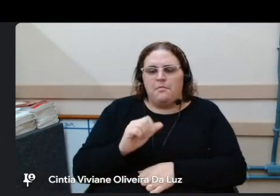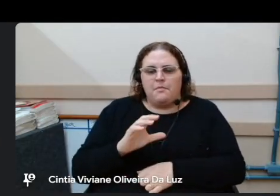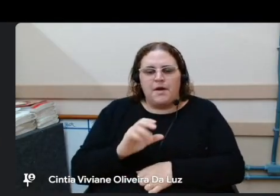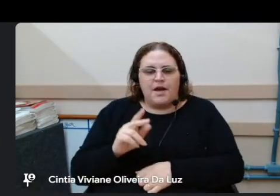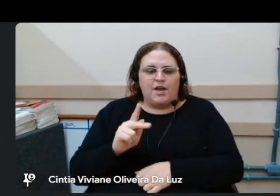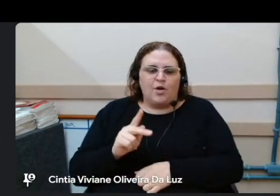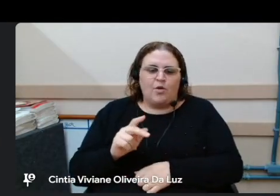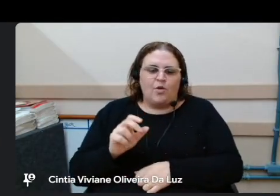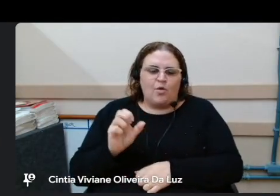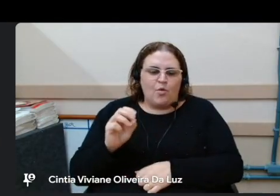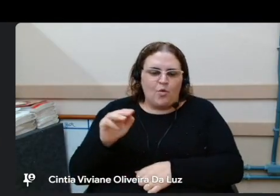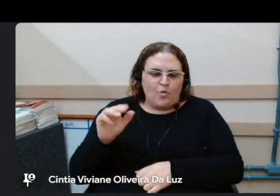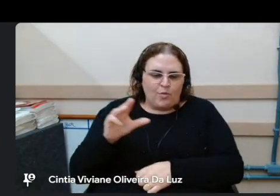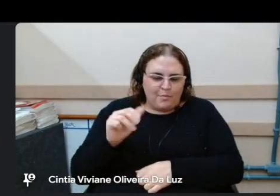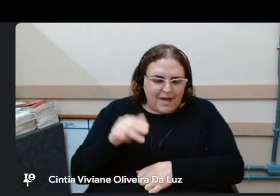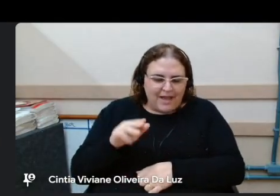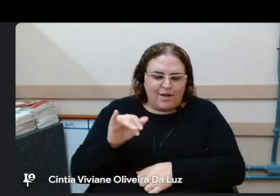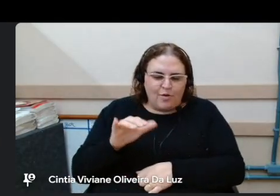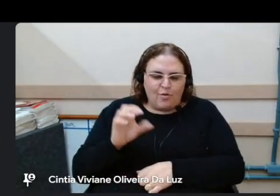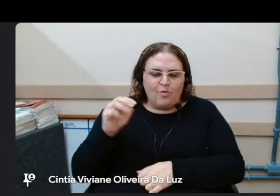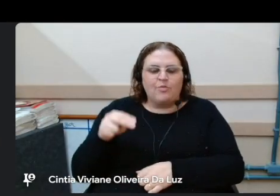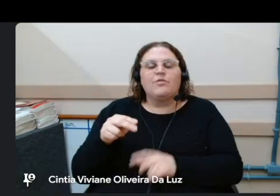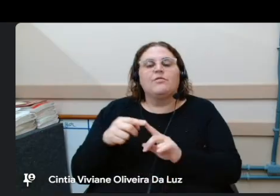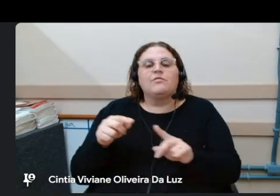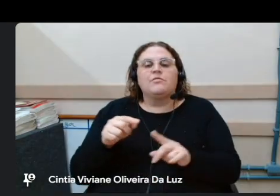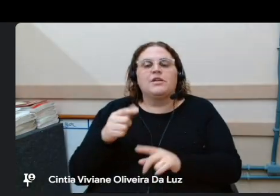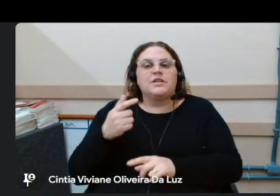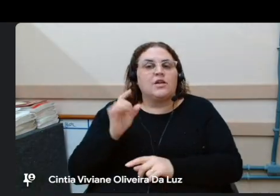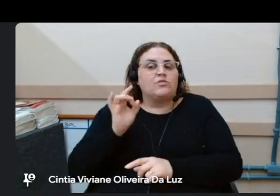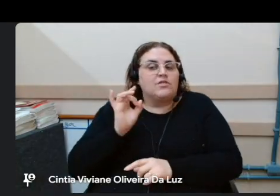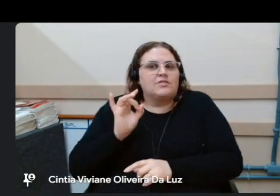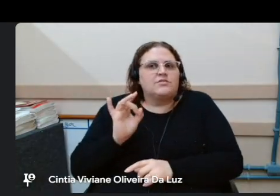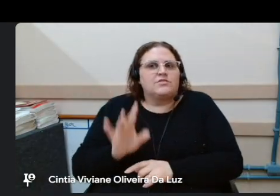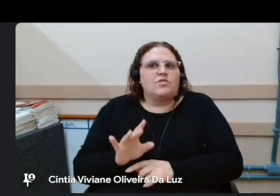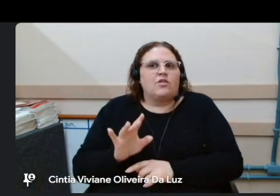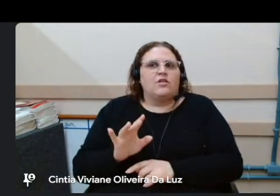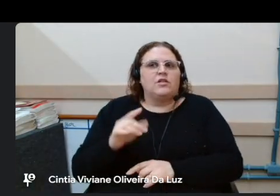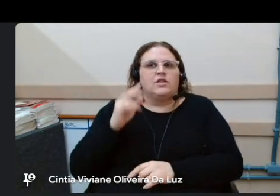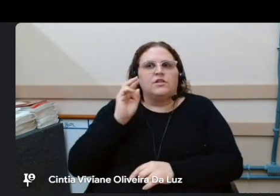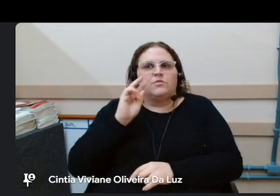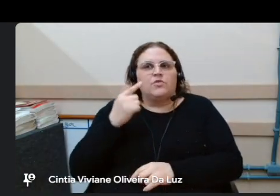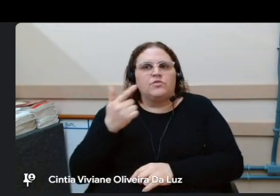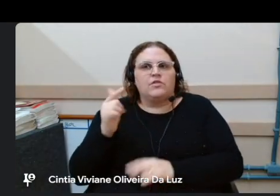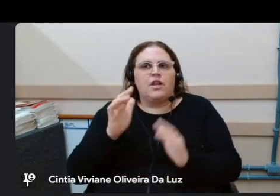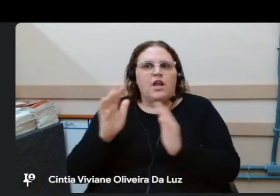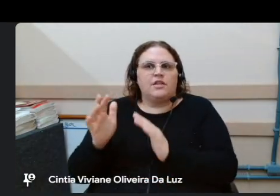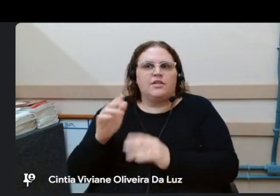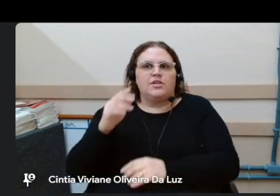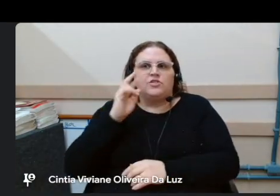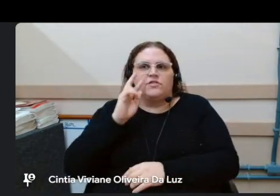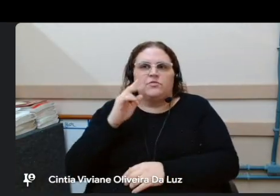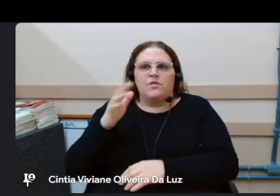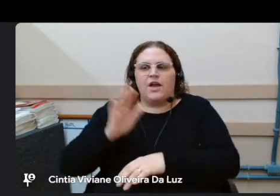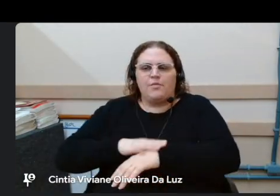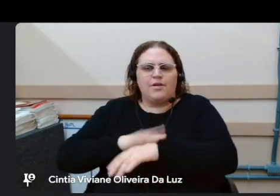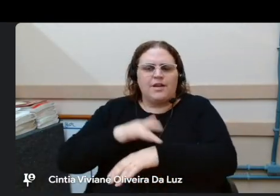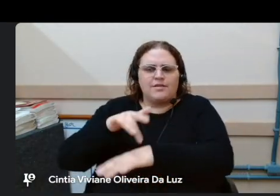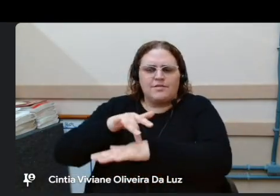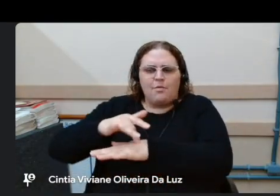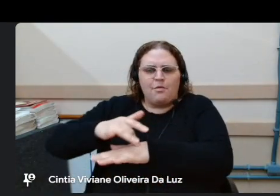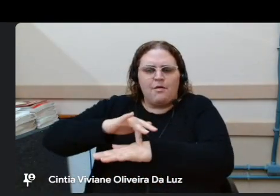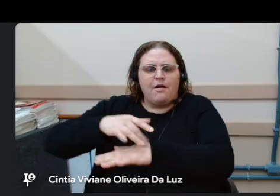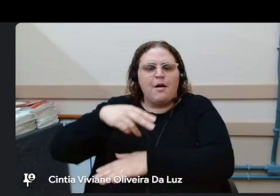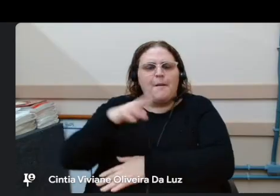Michael Jackson é o é quando é só né E daí eu digo só pelo outro lado quando a gente tinha eu vim numa época que era só